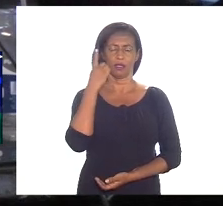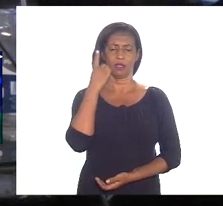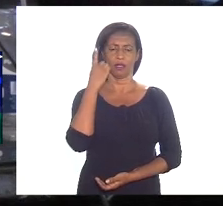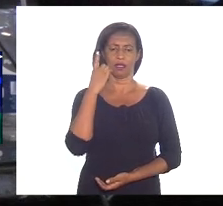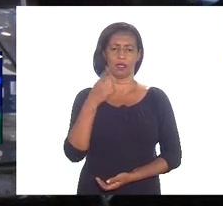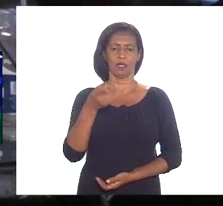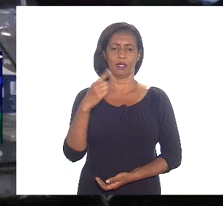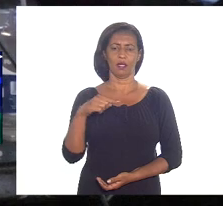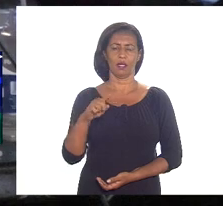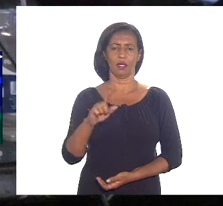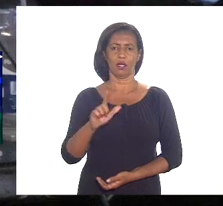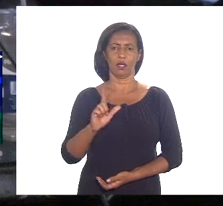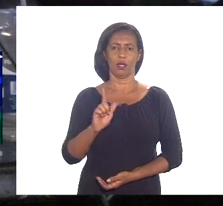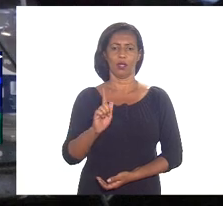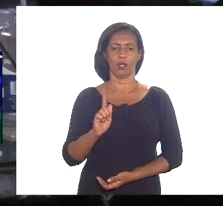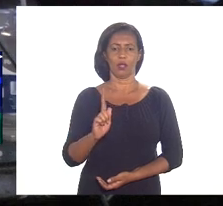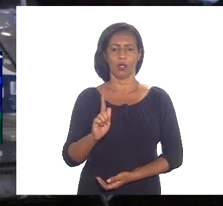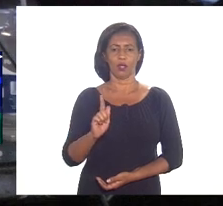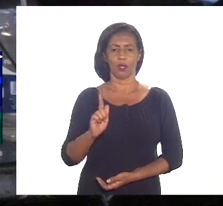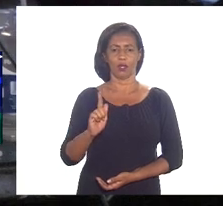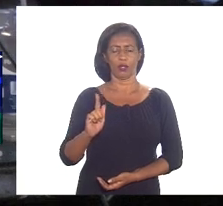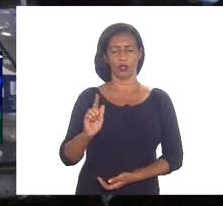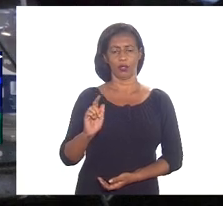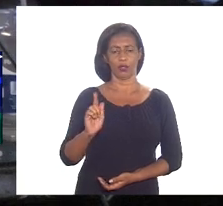Ratinho um deputado Gustavo Schmidt